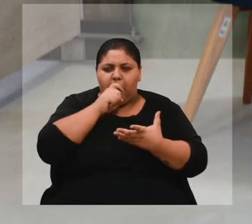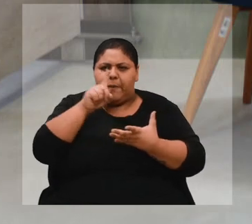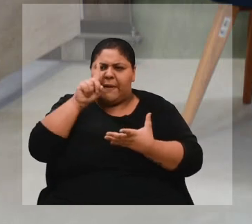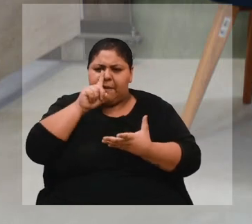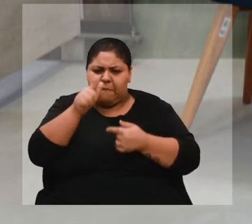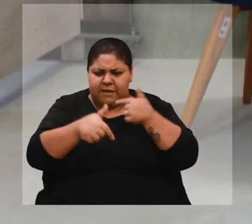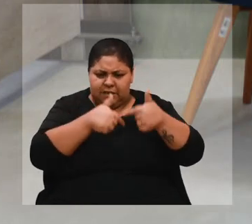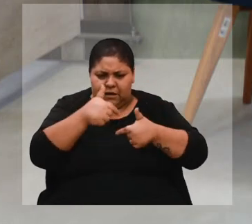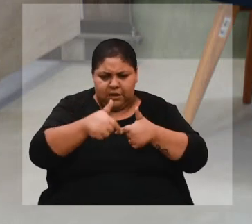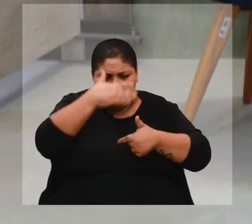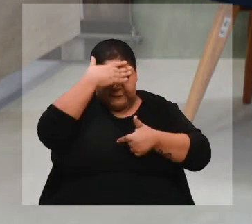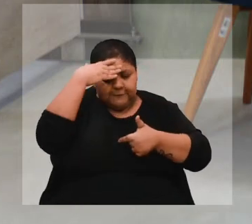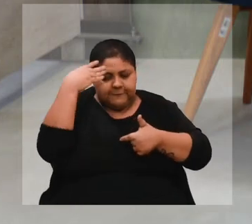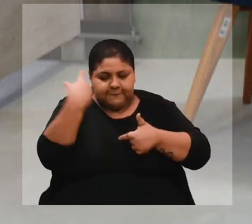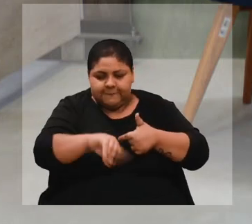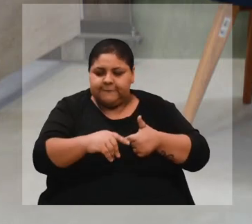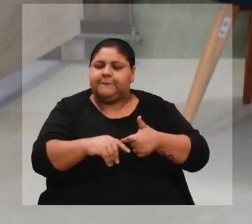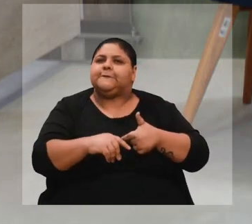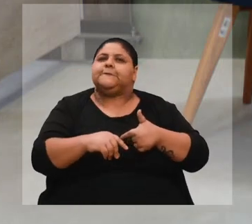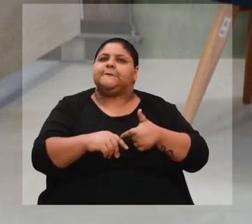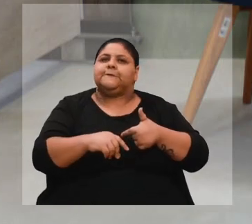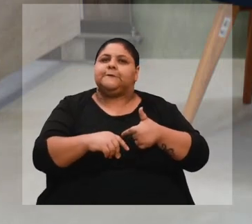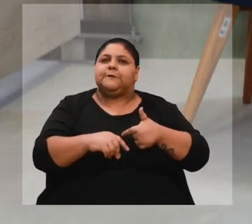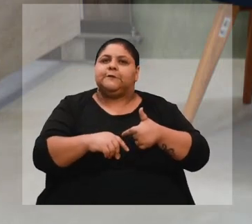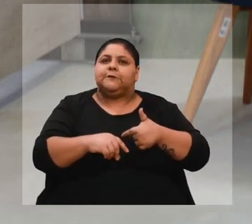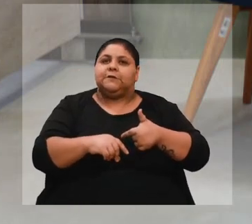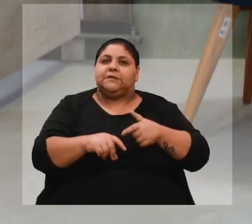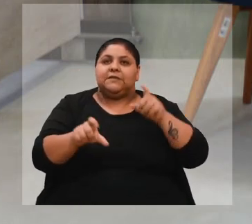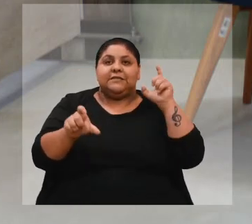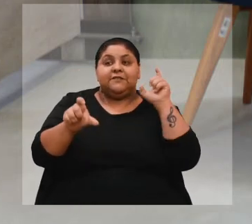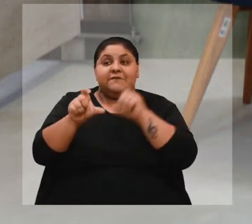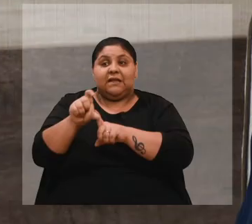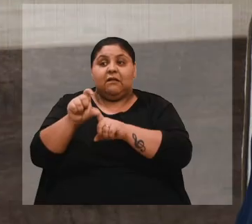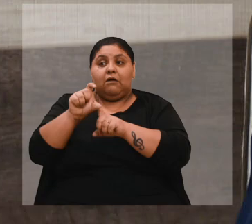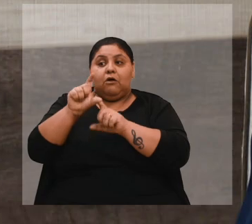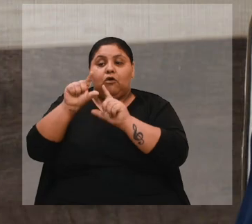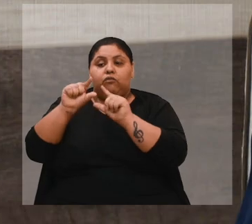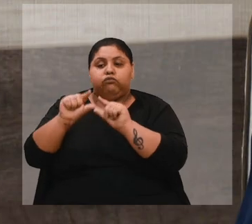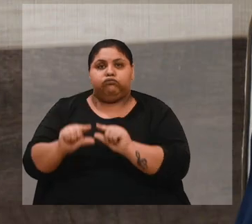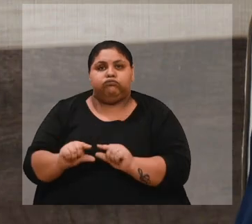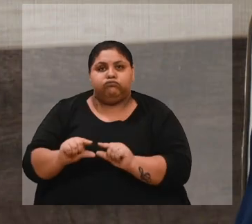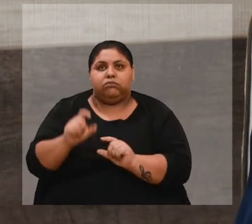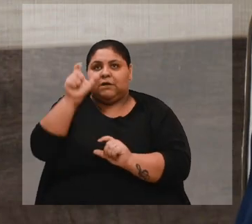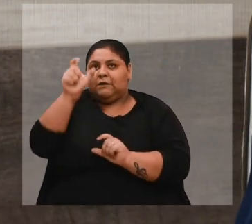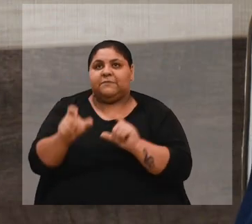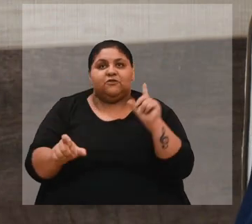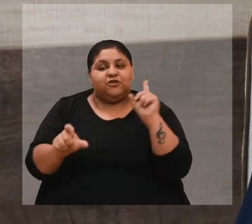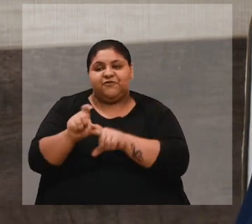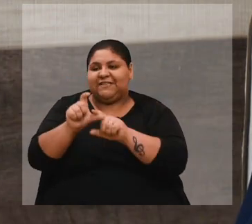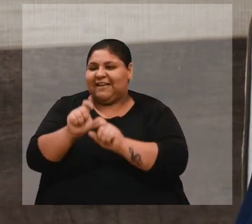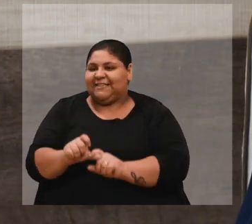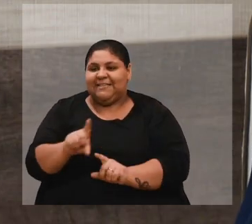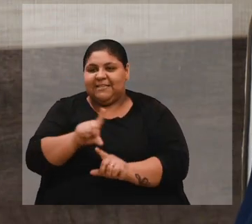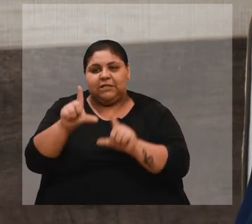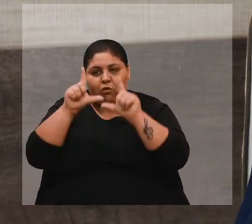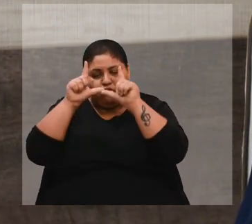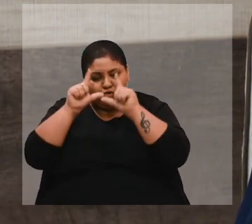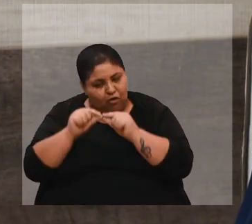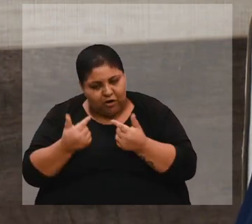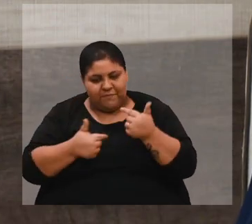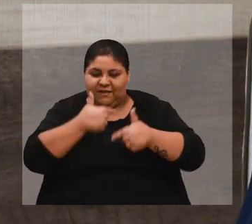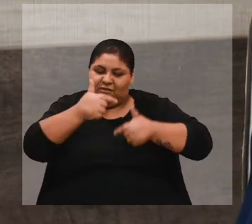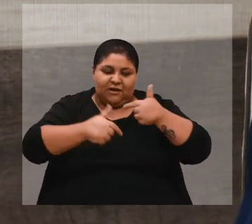papai trabalhador, da mamãe trabalhadora, lá no torno, na fresa, na prensa, que está endividado, cai. A pessoa endividada não